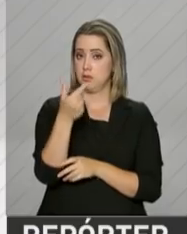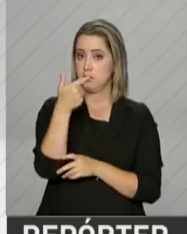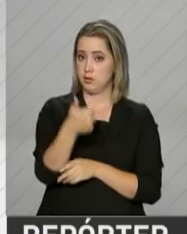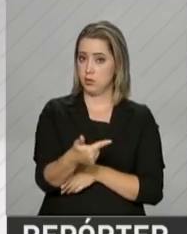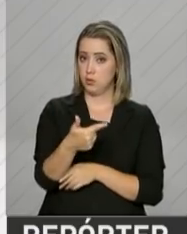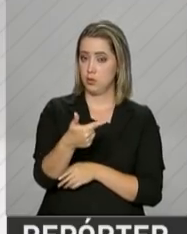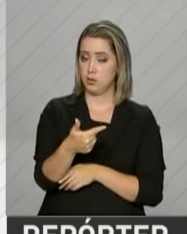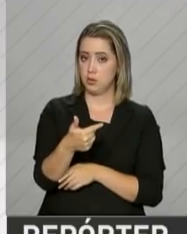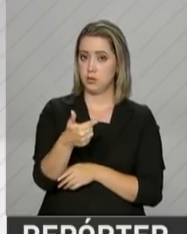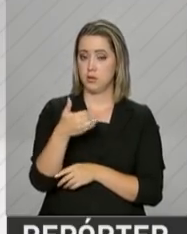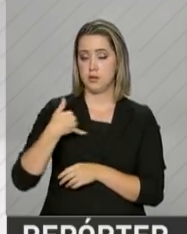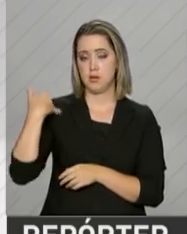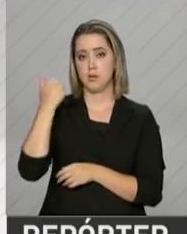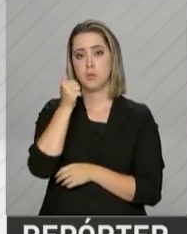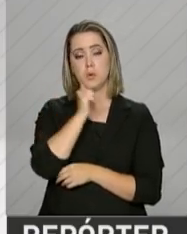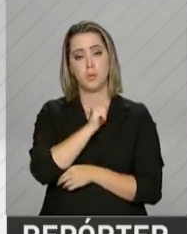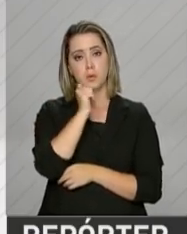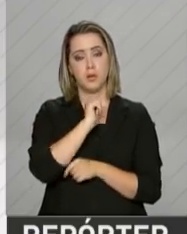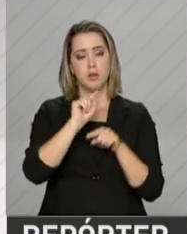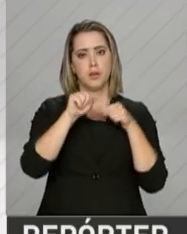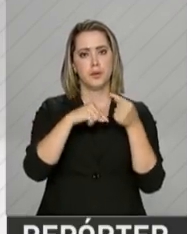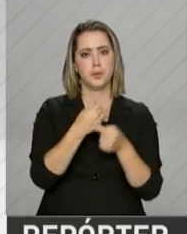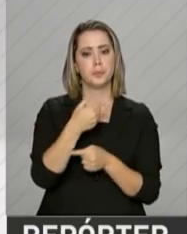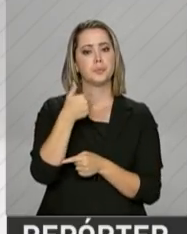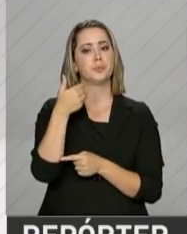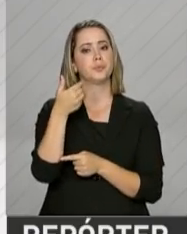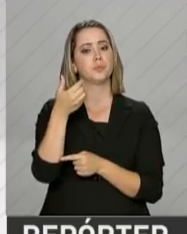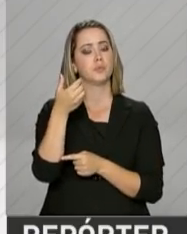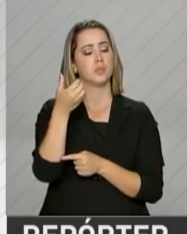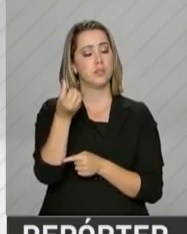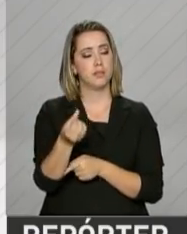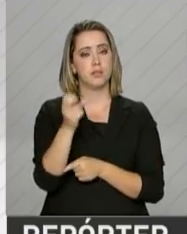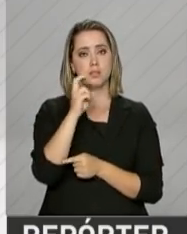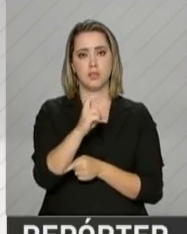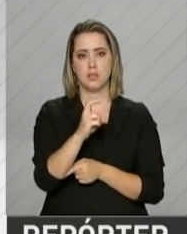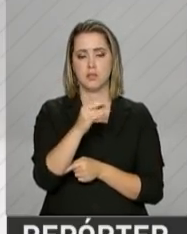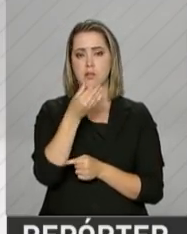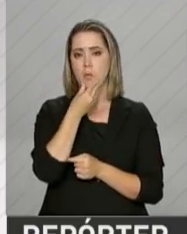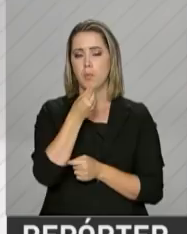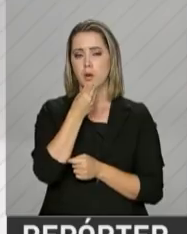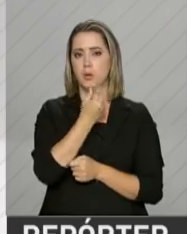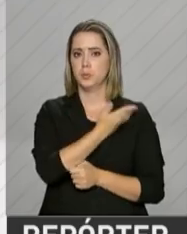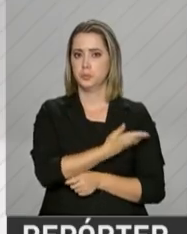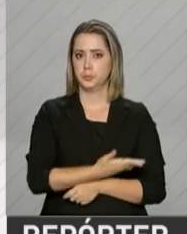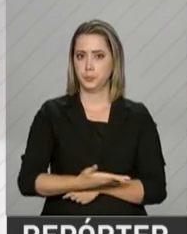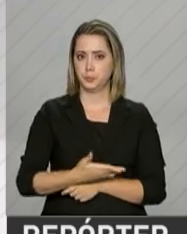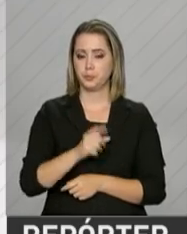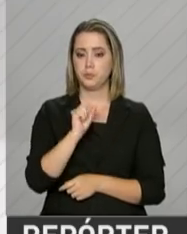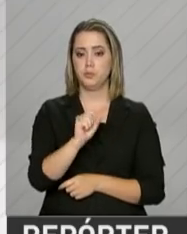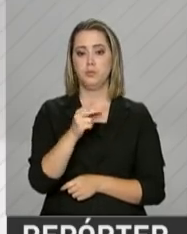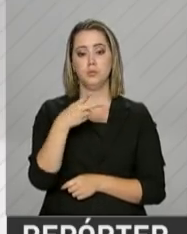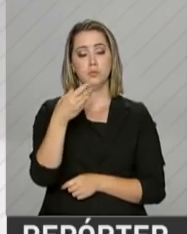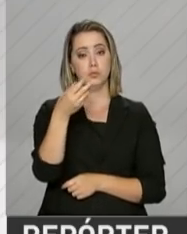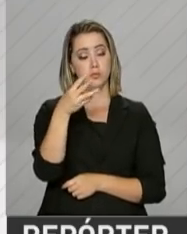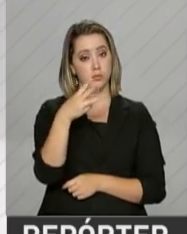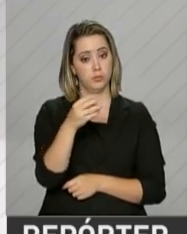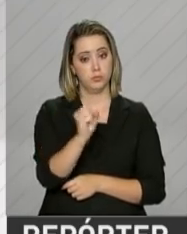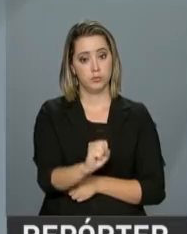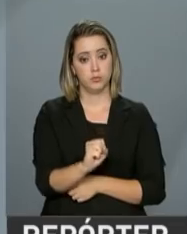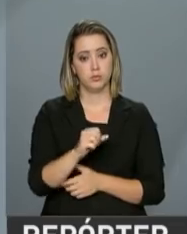para as mulheres se aposentarem em 2036 e 65 anos para homens se aposentarem em